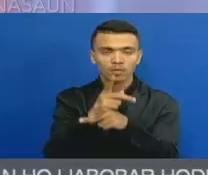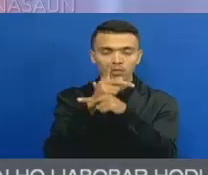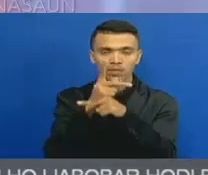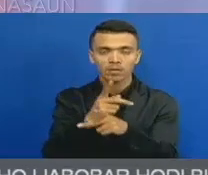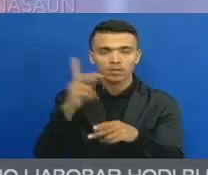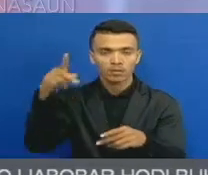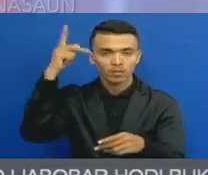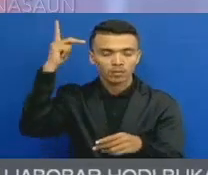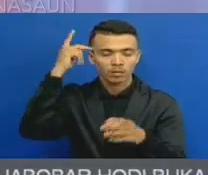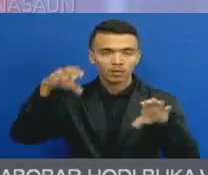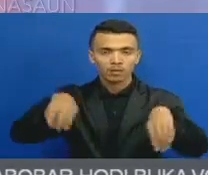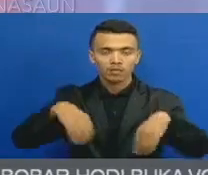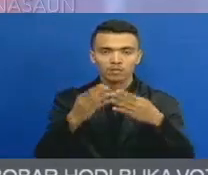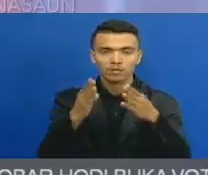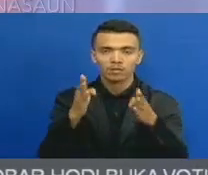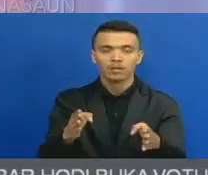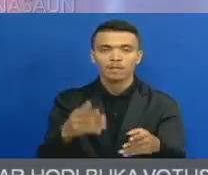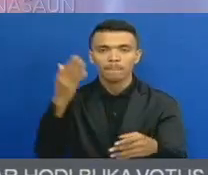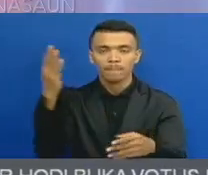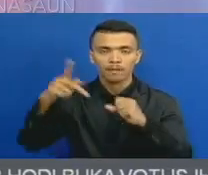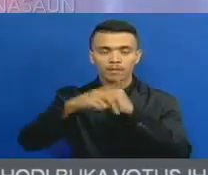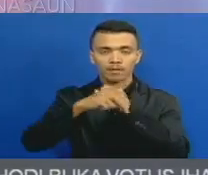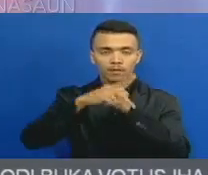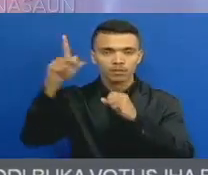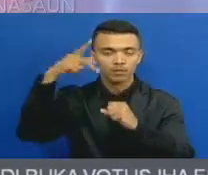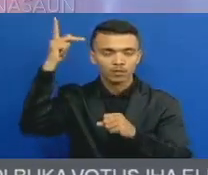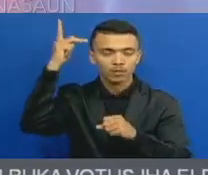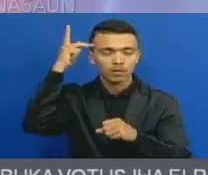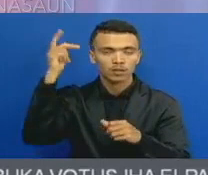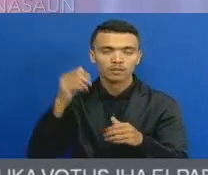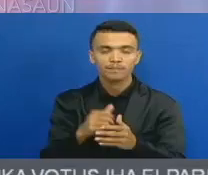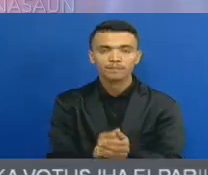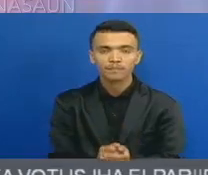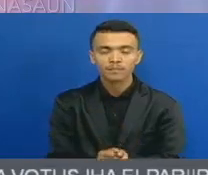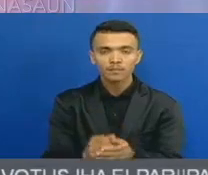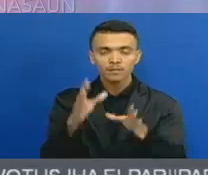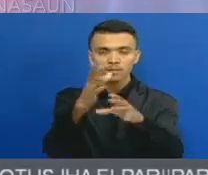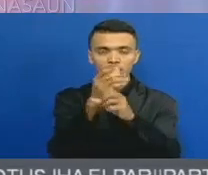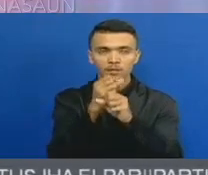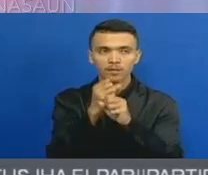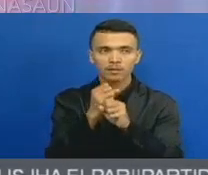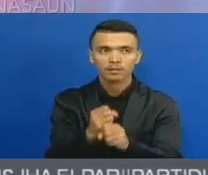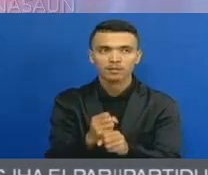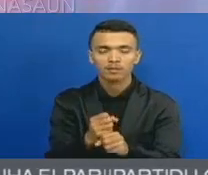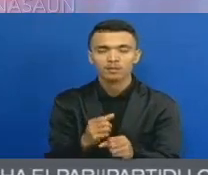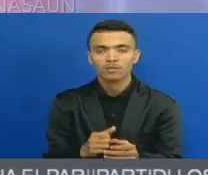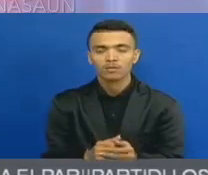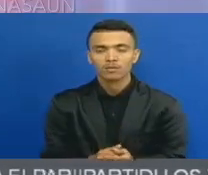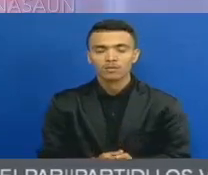política, trabalhadores nian baia partido política, nebemaga simu